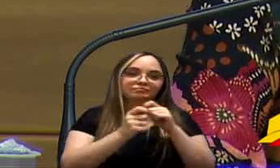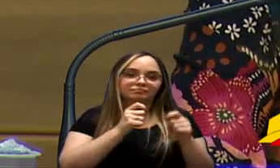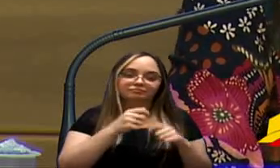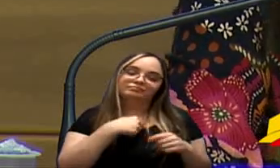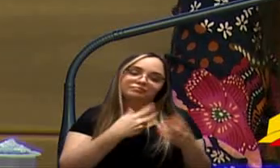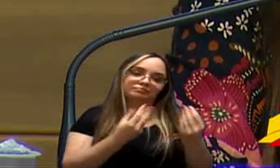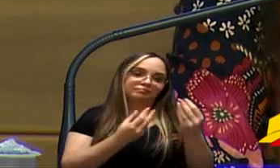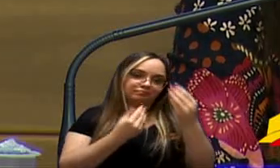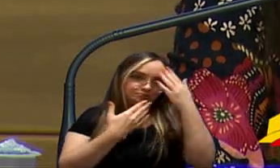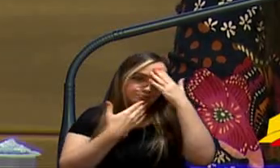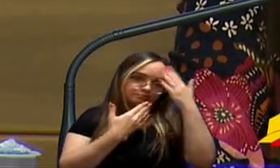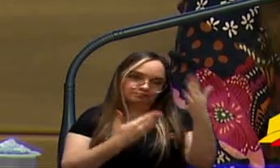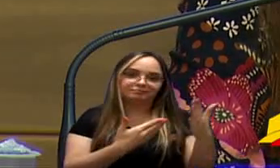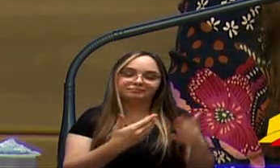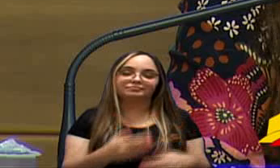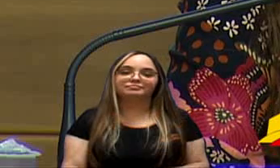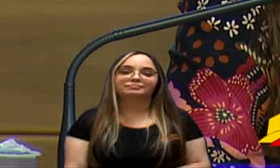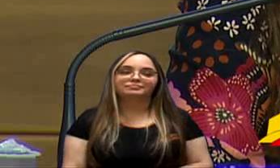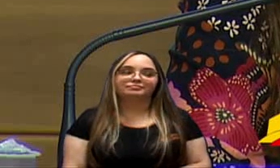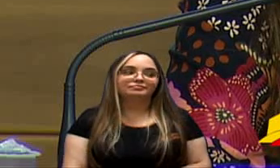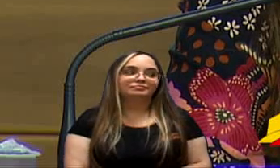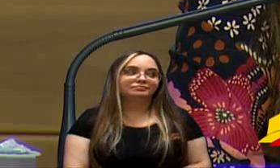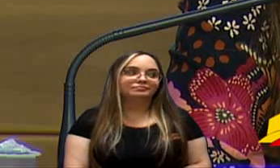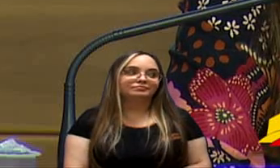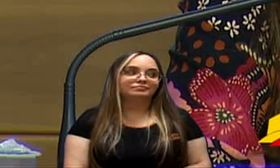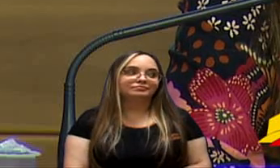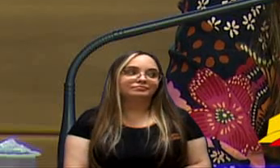quem agradeço.